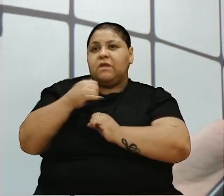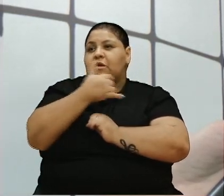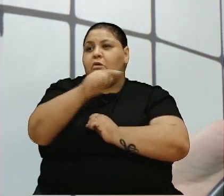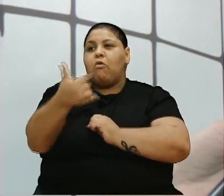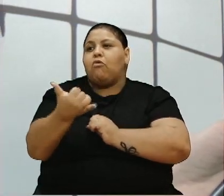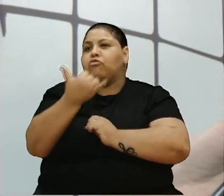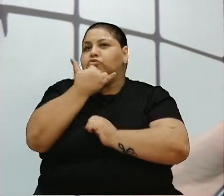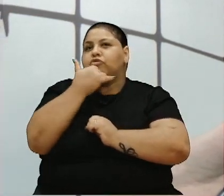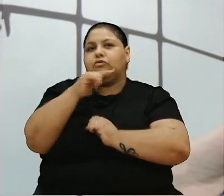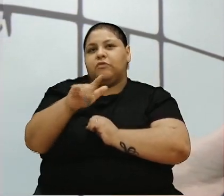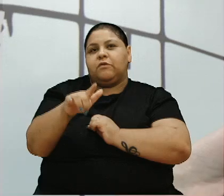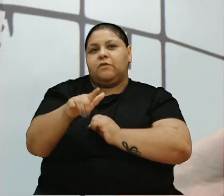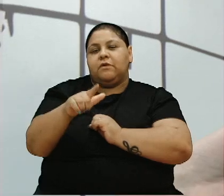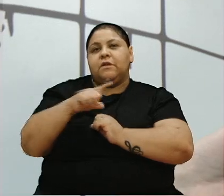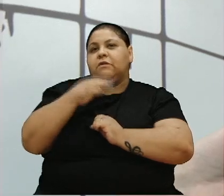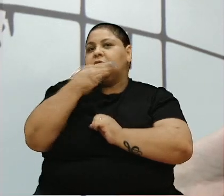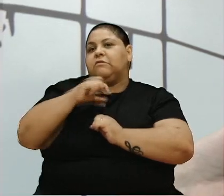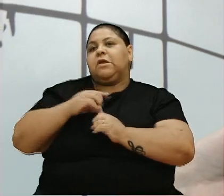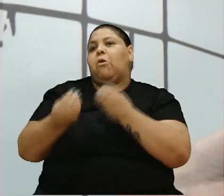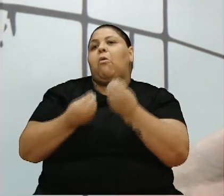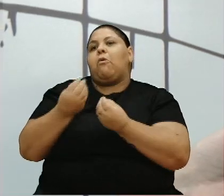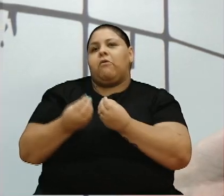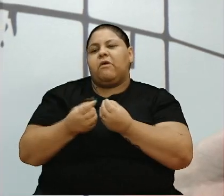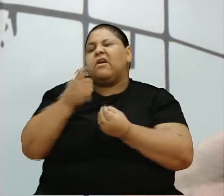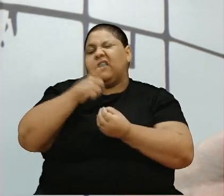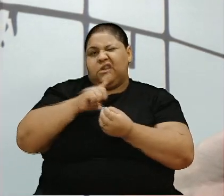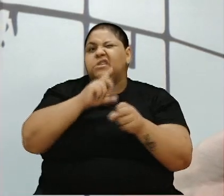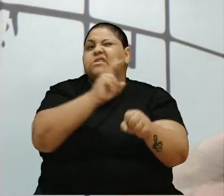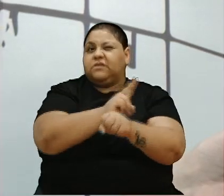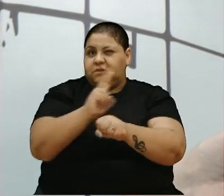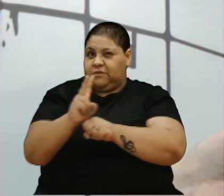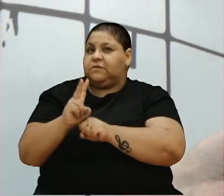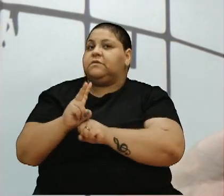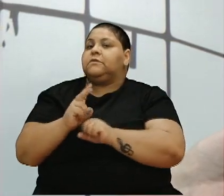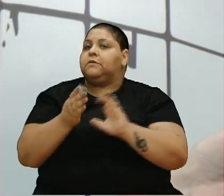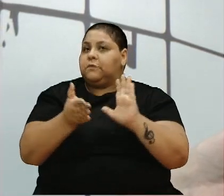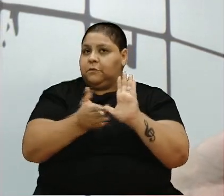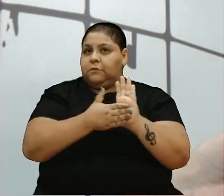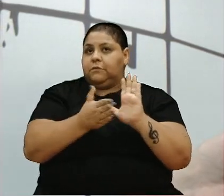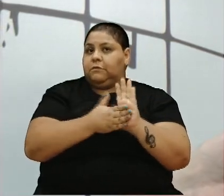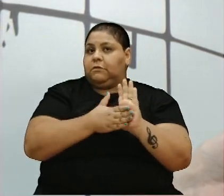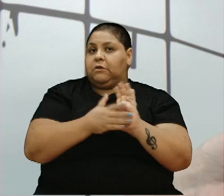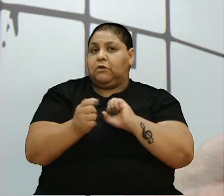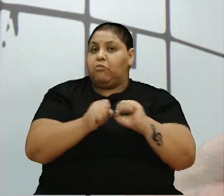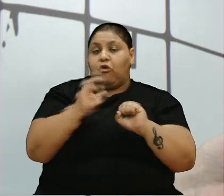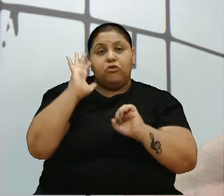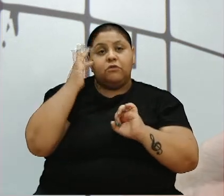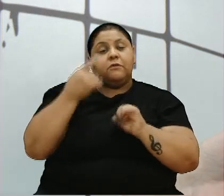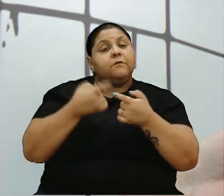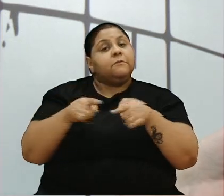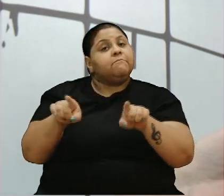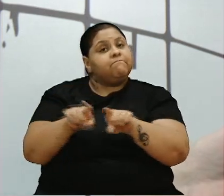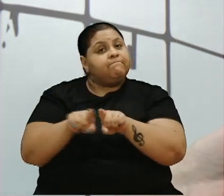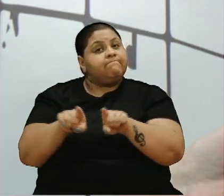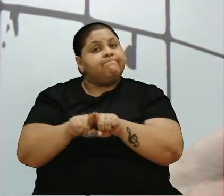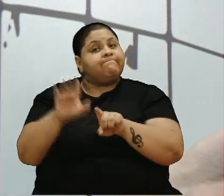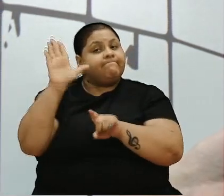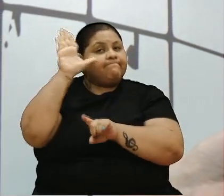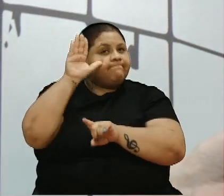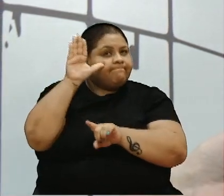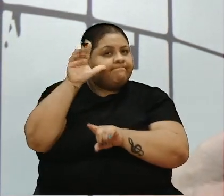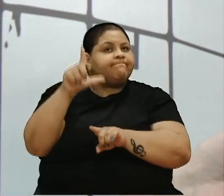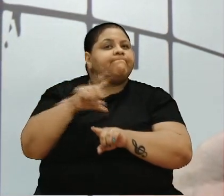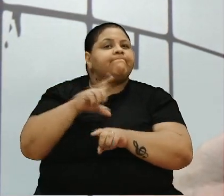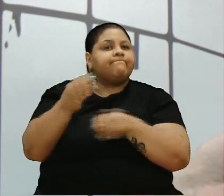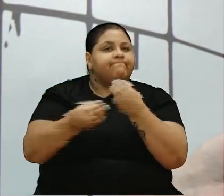Caxias do Sul para dizer que não tem como. Eu acho que a gente tem que cuidar, sim, com propostas que são inexequíveis, mas também a gente deve analisar que